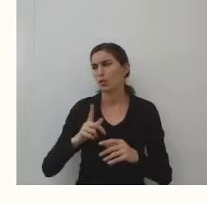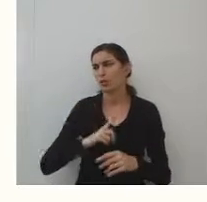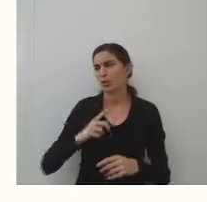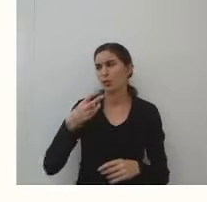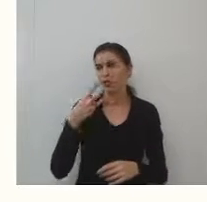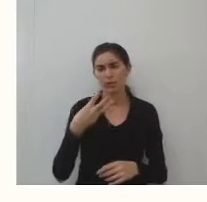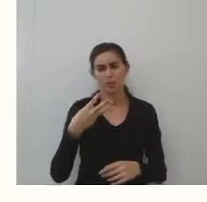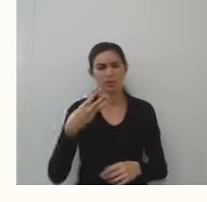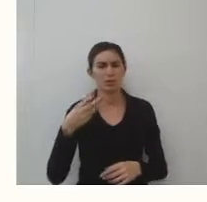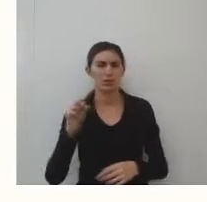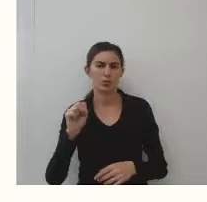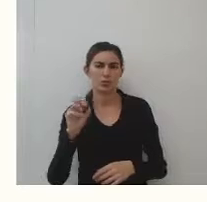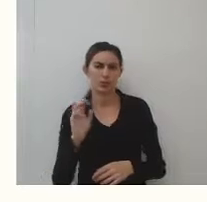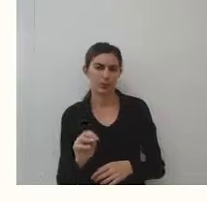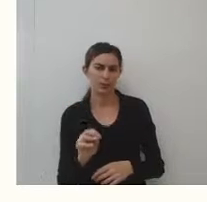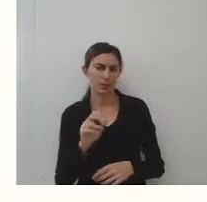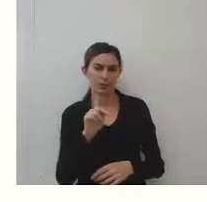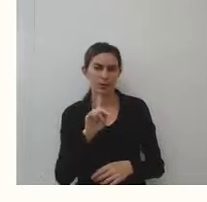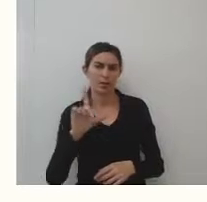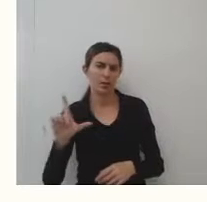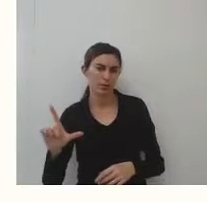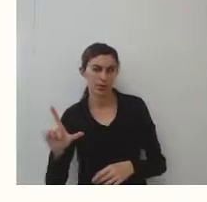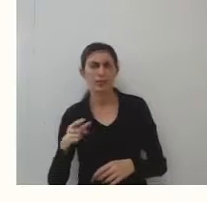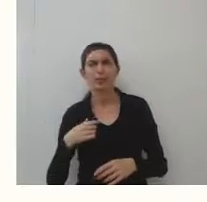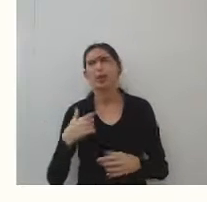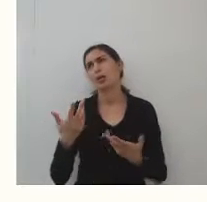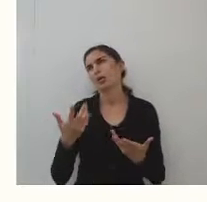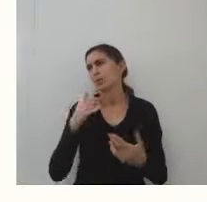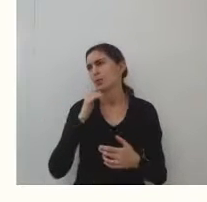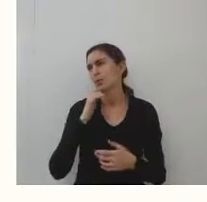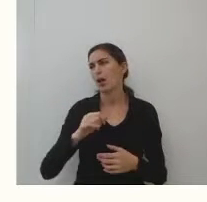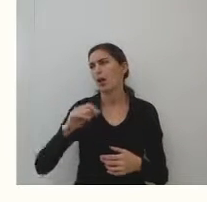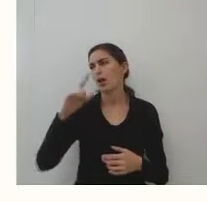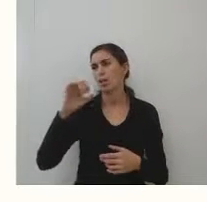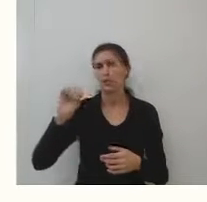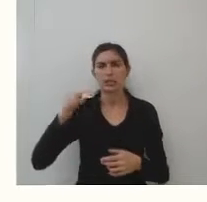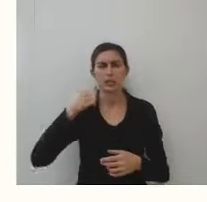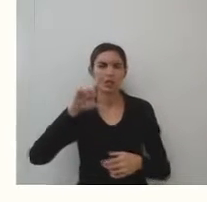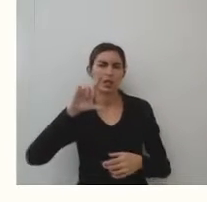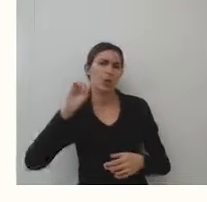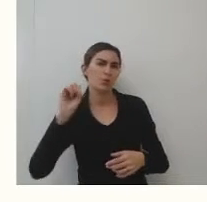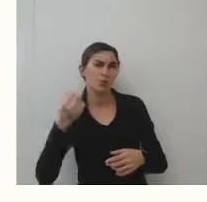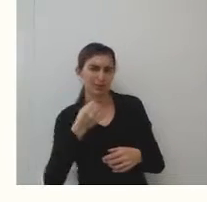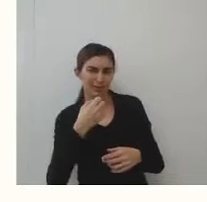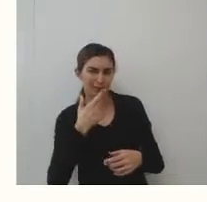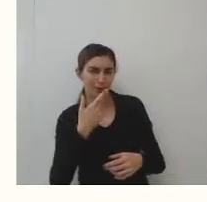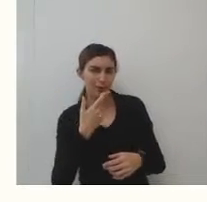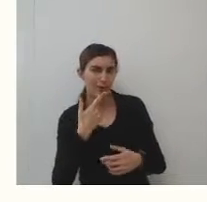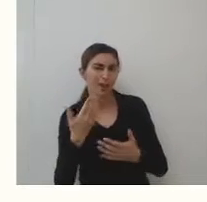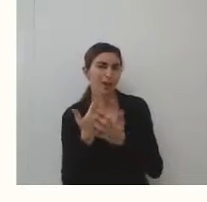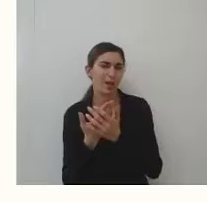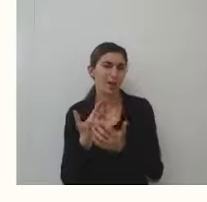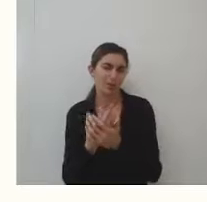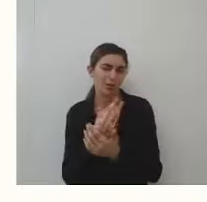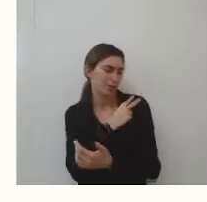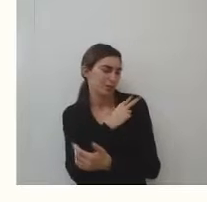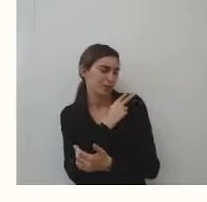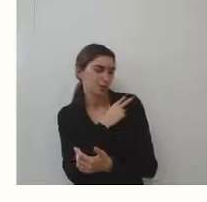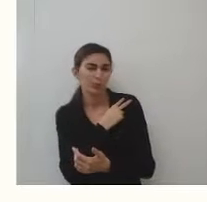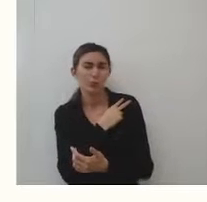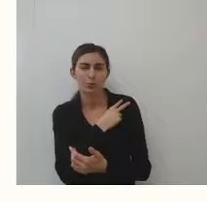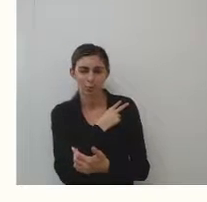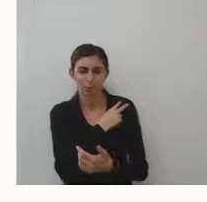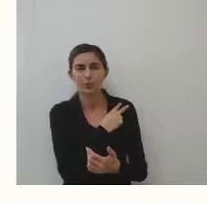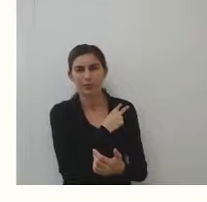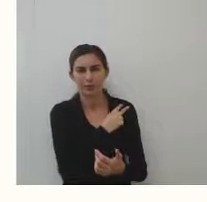aí 380, né? Vamos pegar um grande aqui, a salsa, que eu falei na aula do 2º ano,